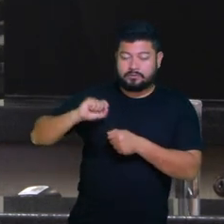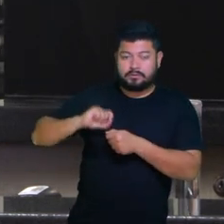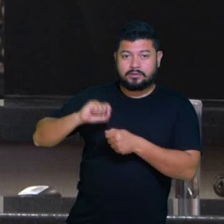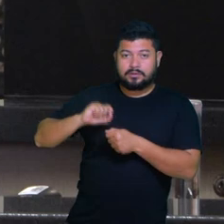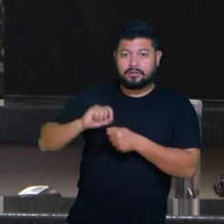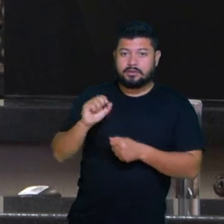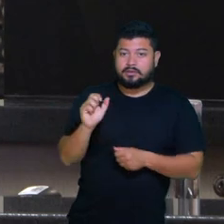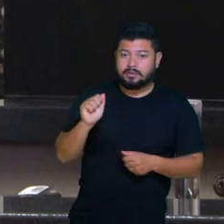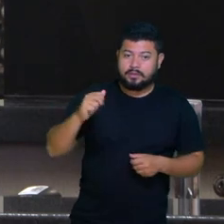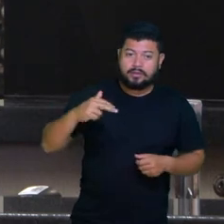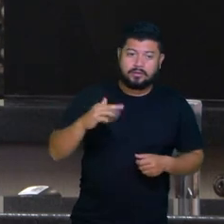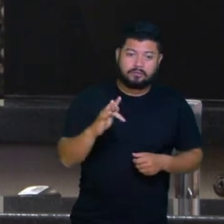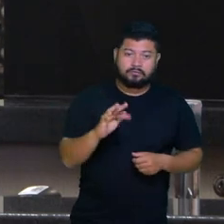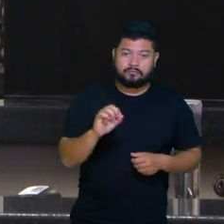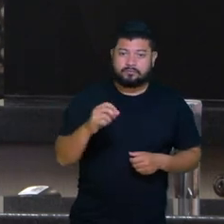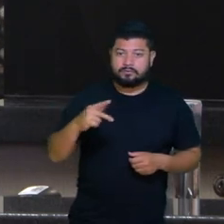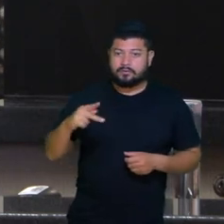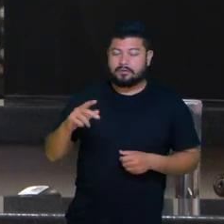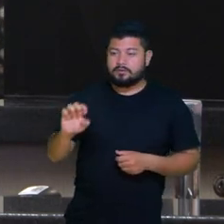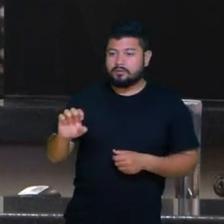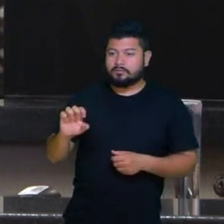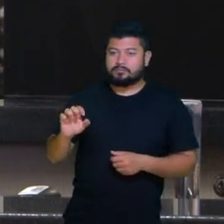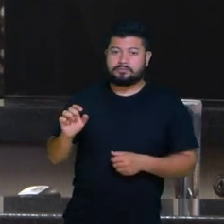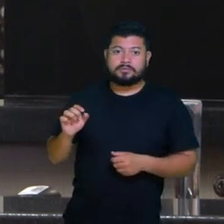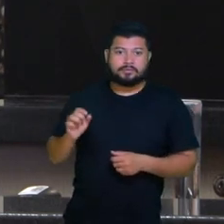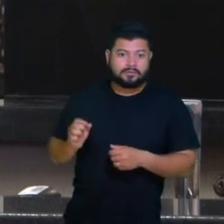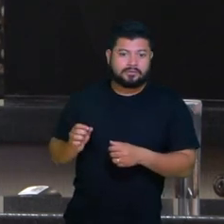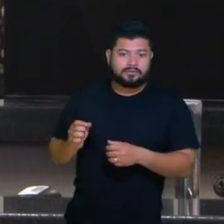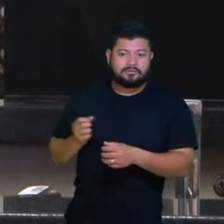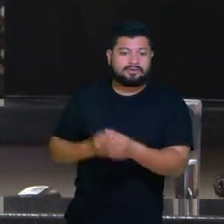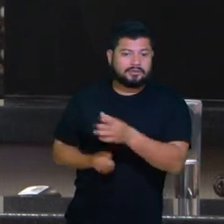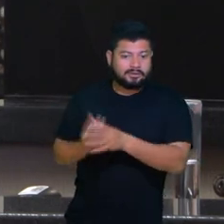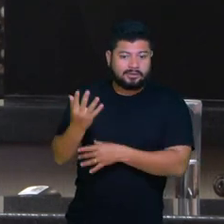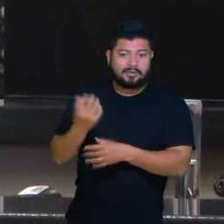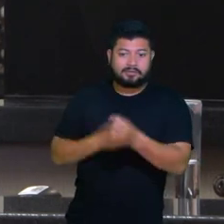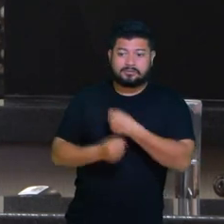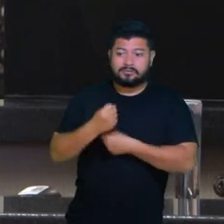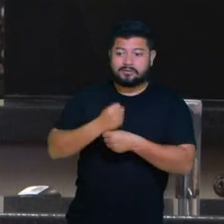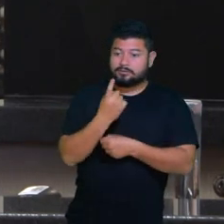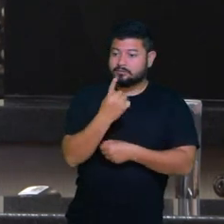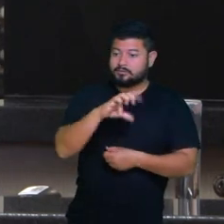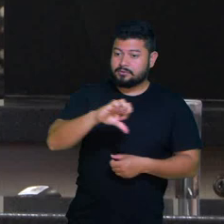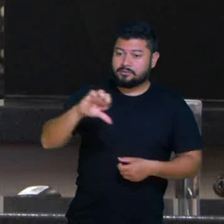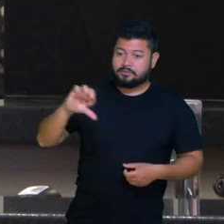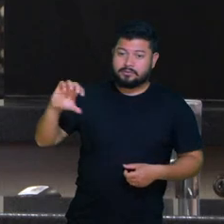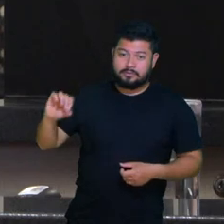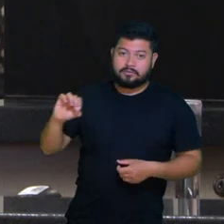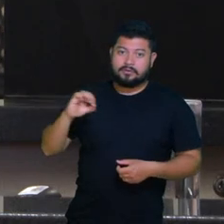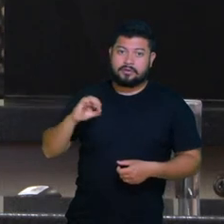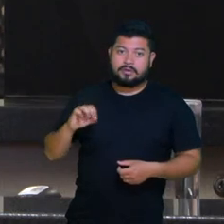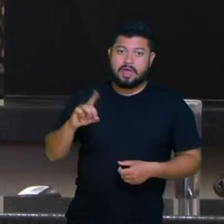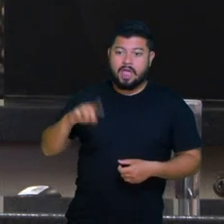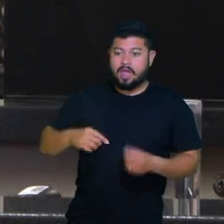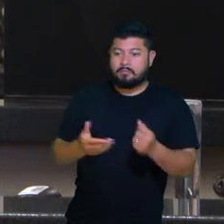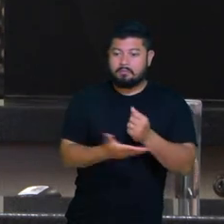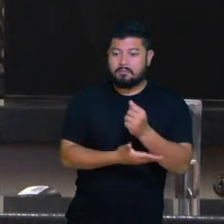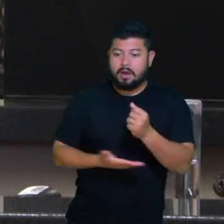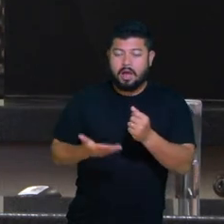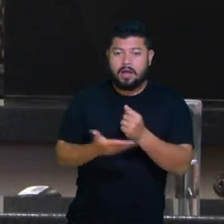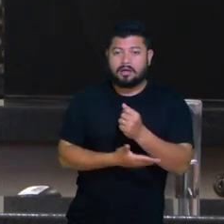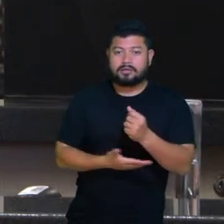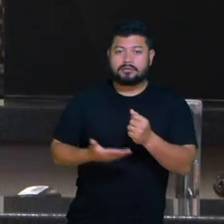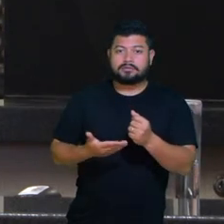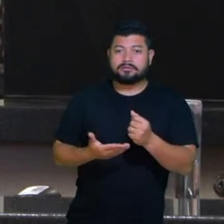desde eh de 1990 que nós chamamos de base comum Nacional de formação de